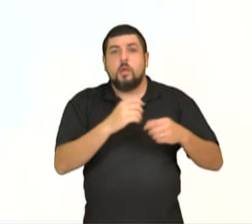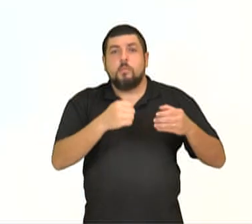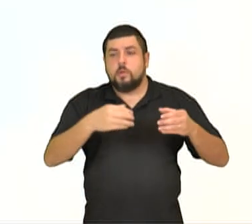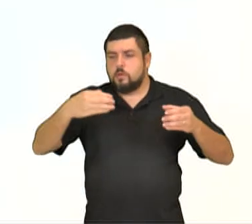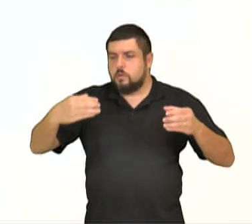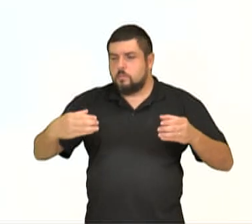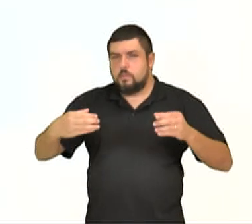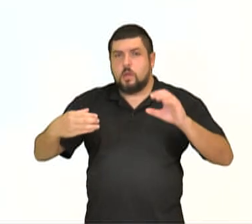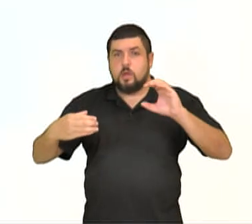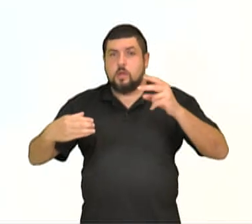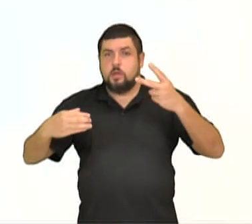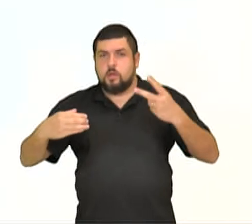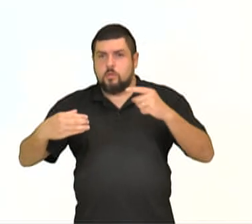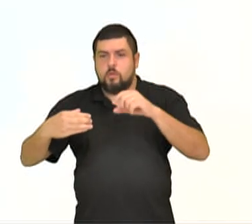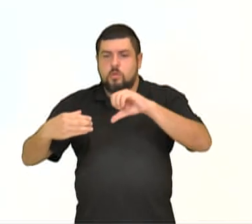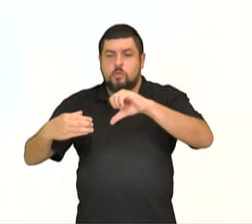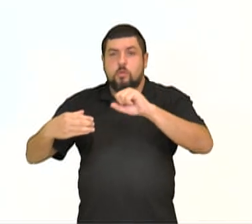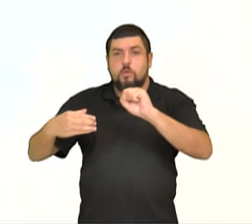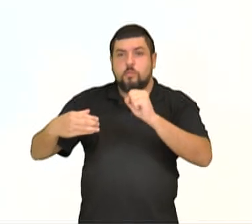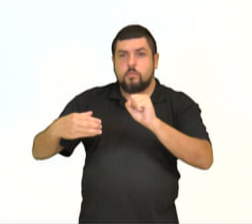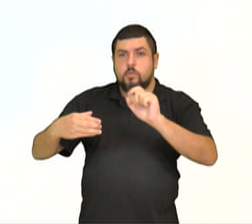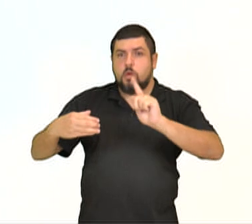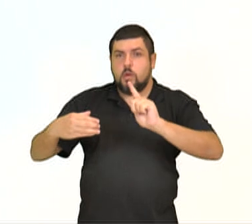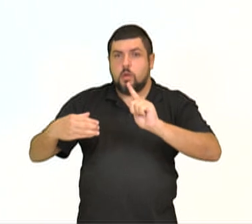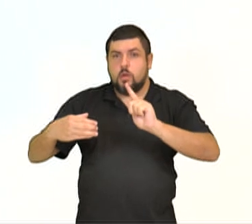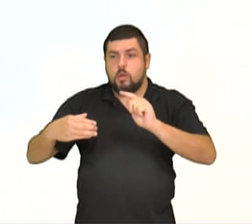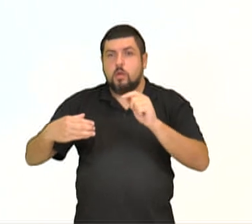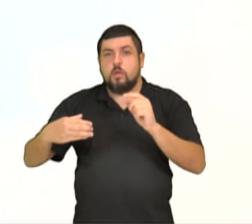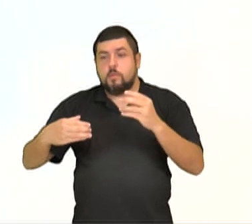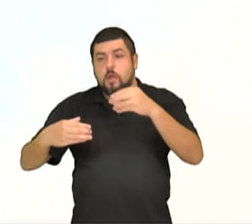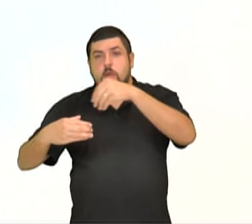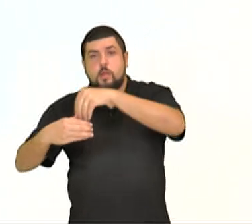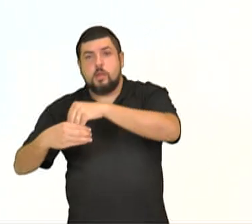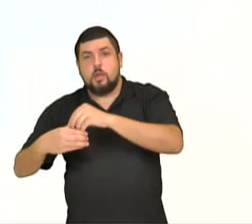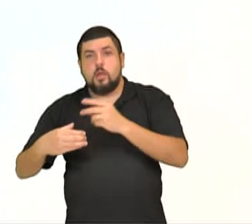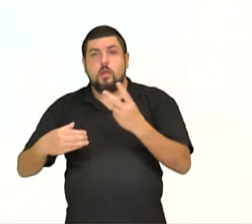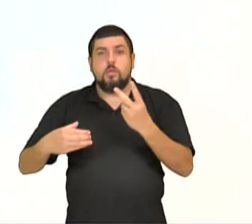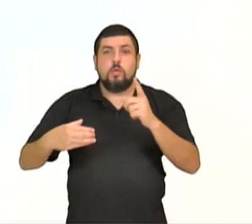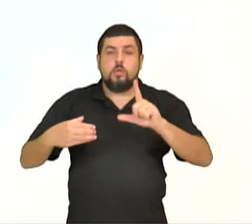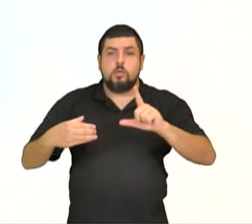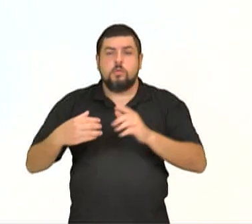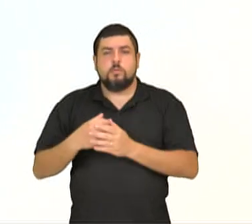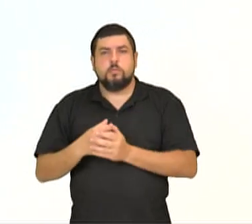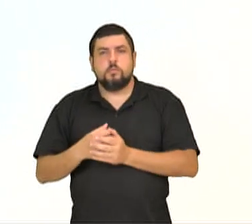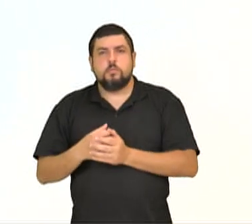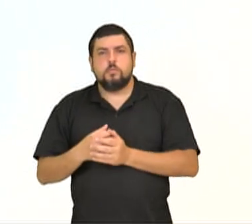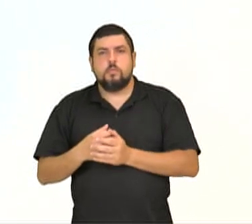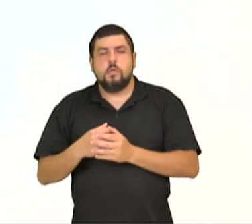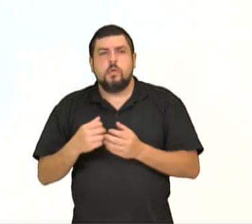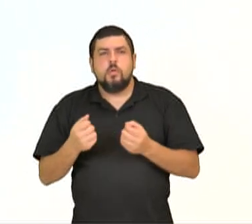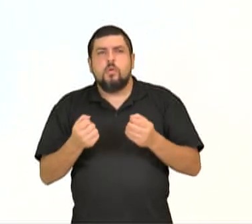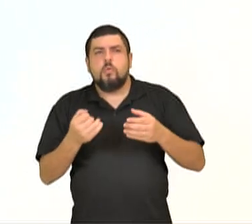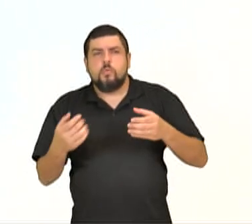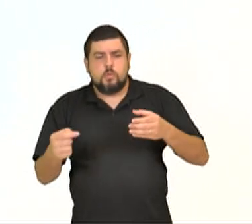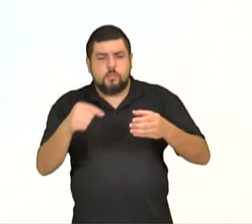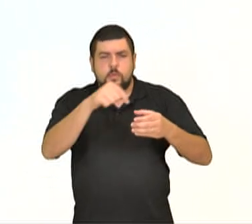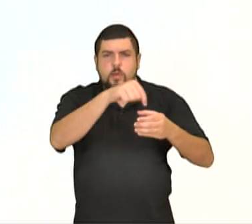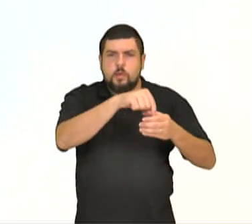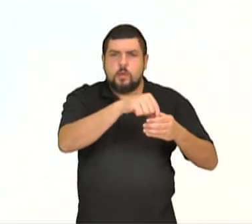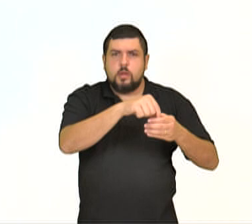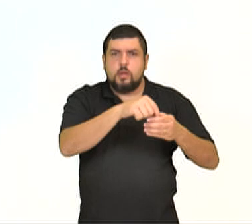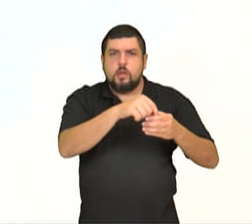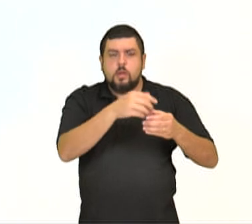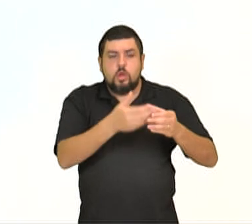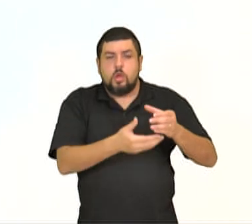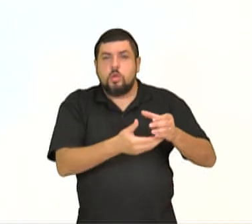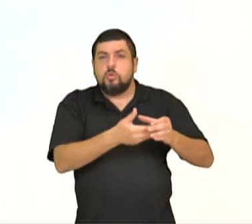de 98 gramas por litro num volume de 2 litros. V1, quanto eu preciso retirar daqui de dentro para